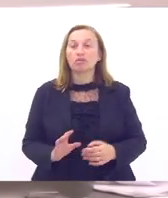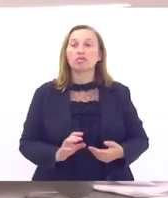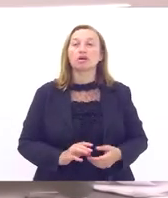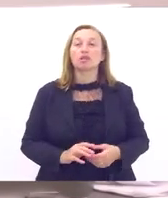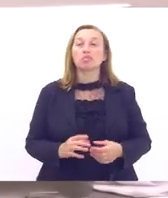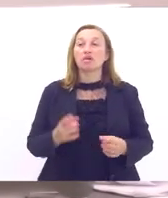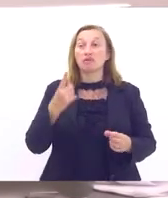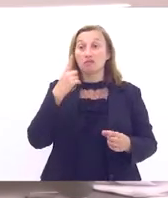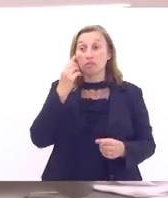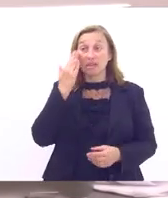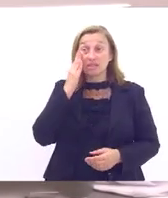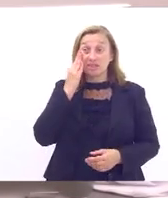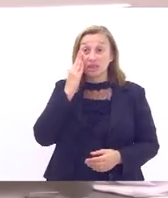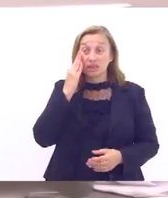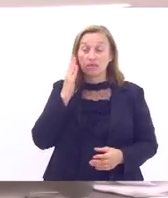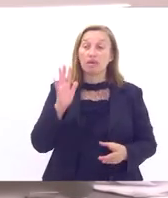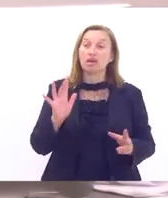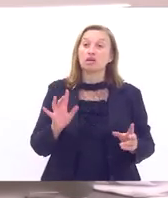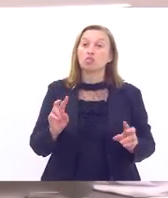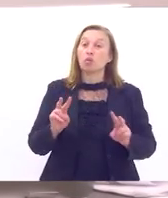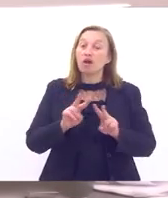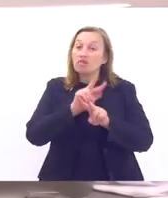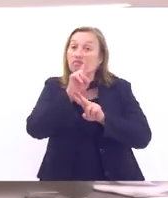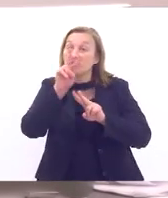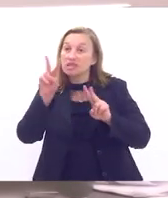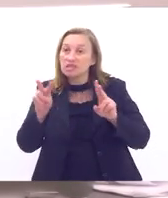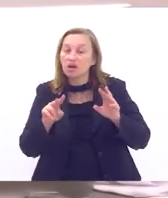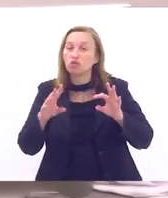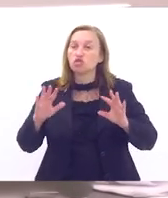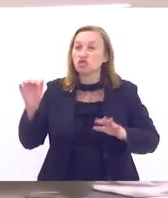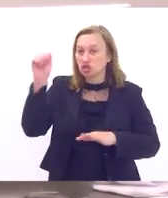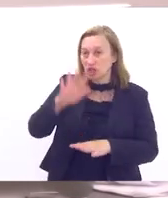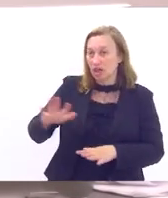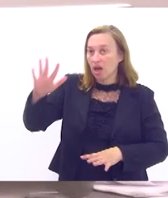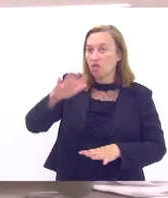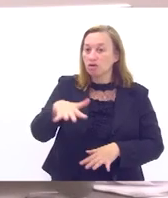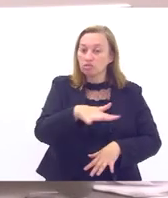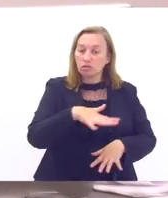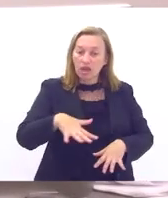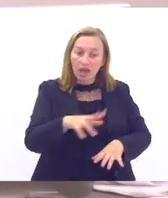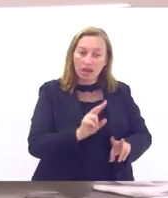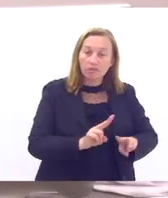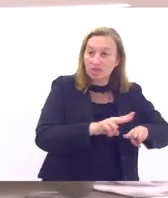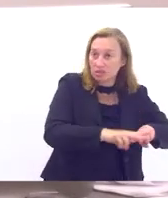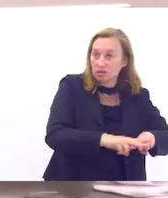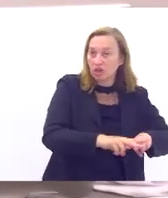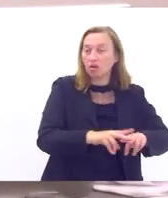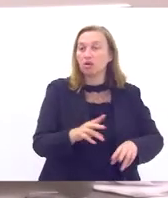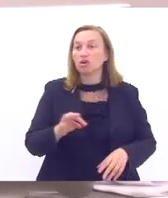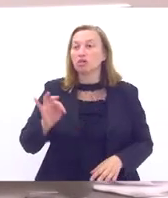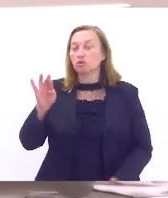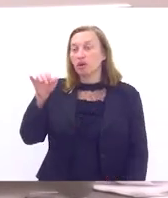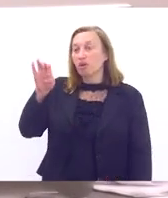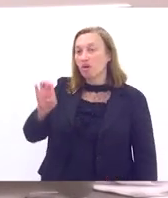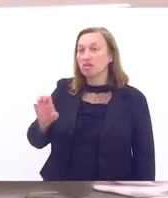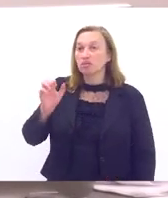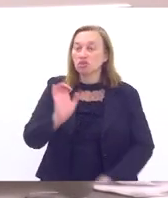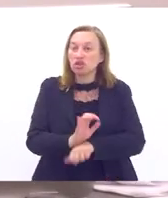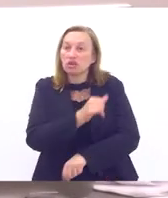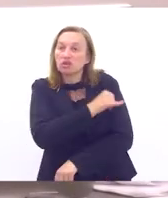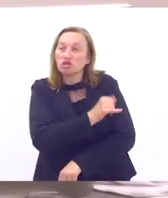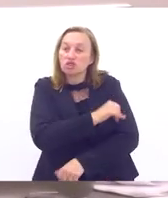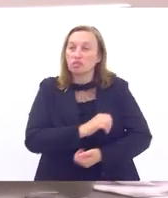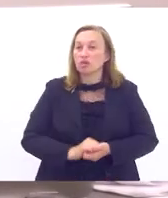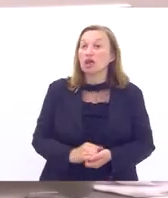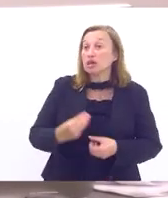uma noção da enormidade da contribuição do sistema prisional para a ocorrência de tuberculose no estado do Rio de Janeiro. E, no